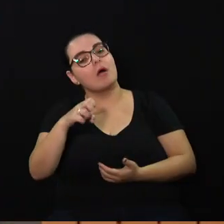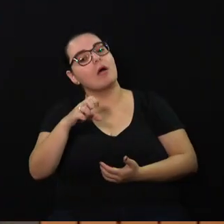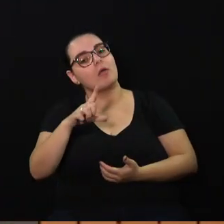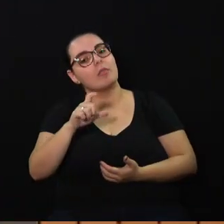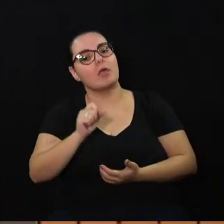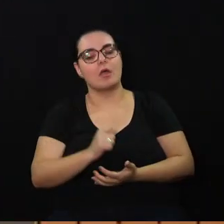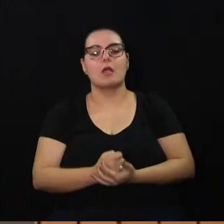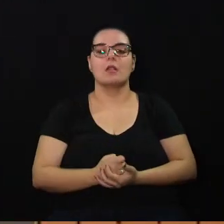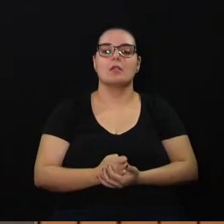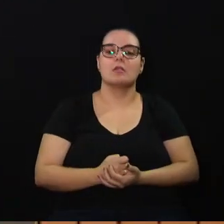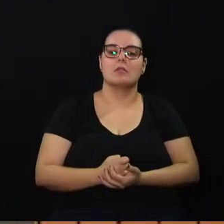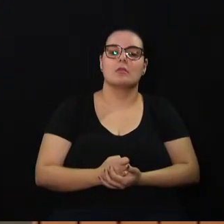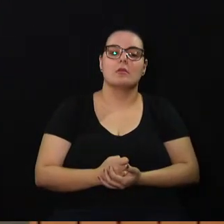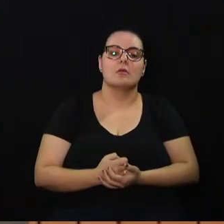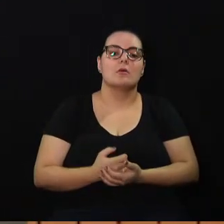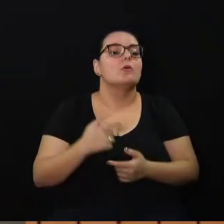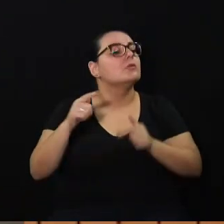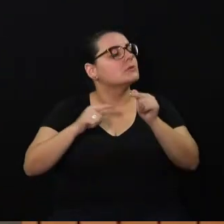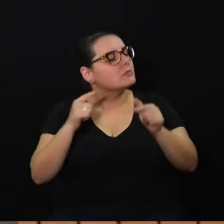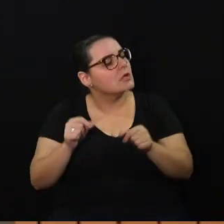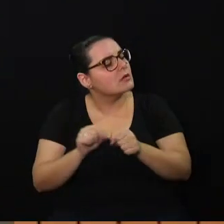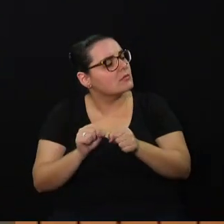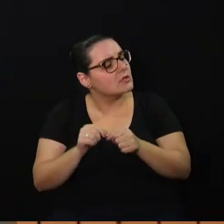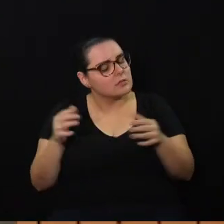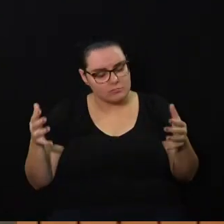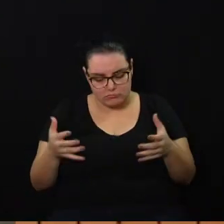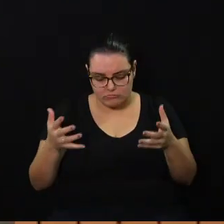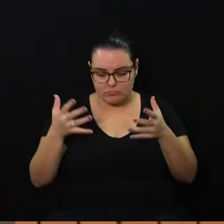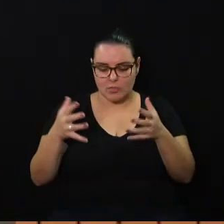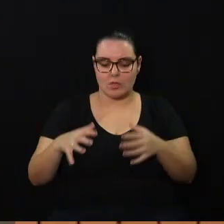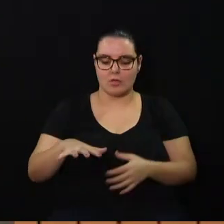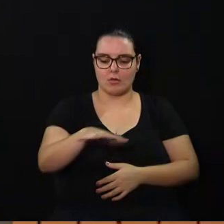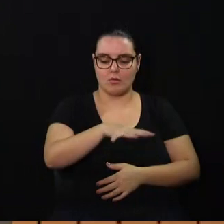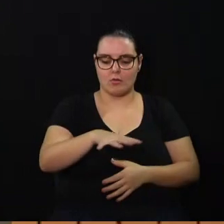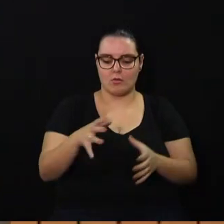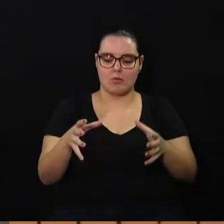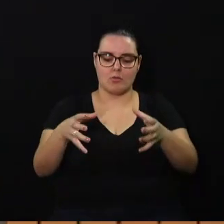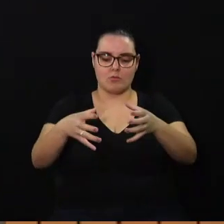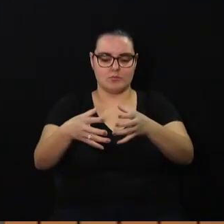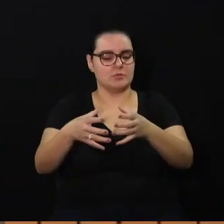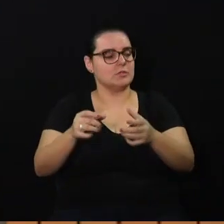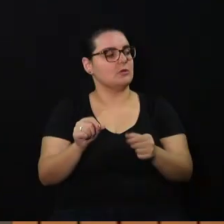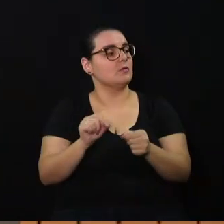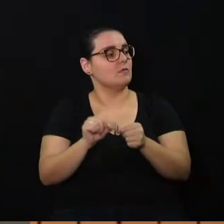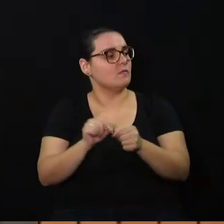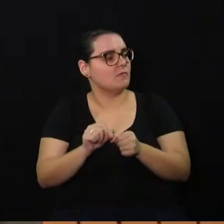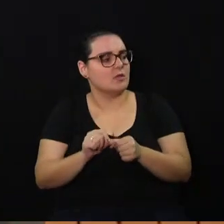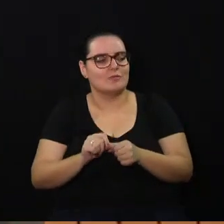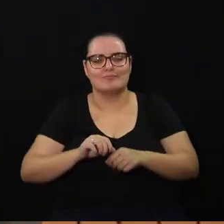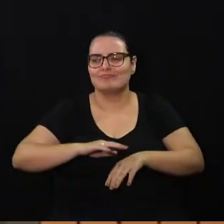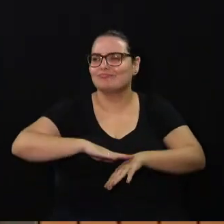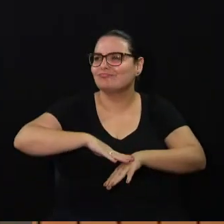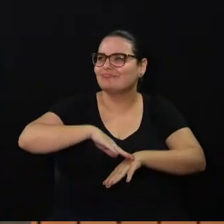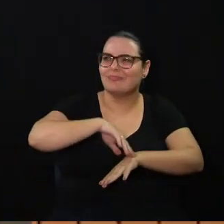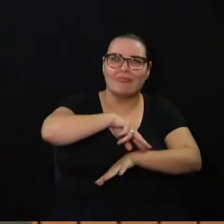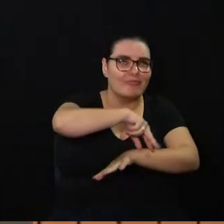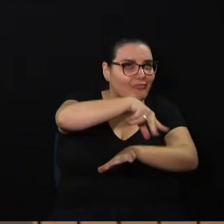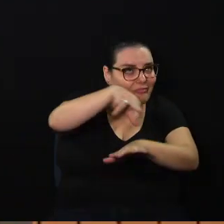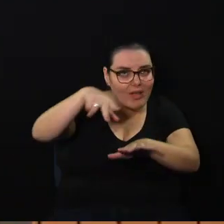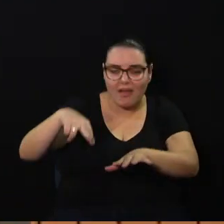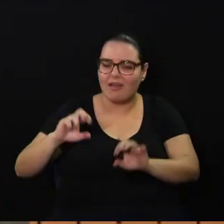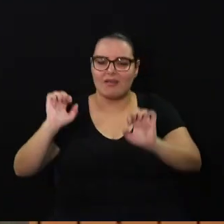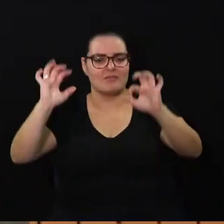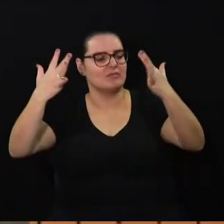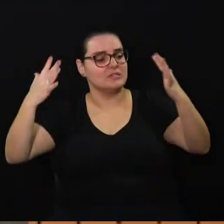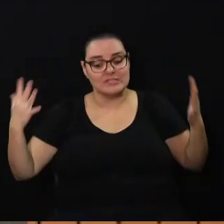e sempre contando com essa comissão você tem feito vários eventos aqui que só estimula cada